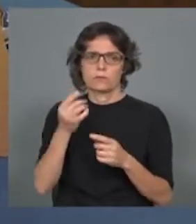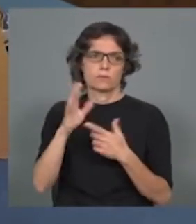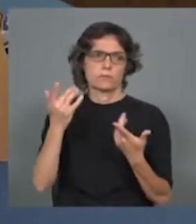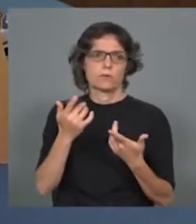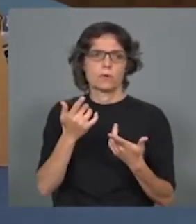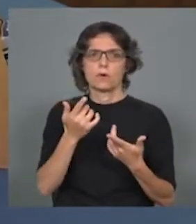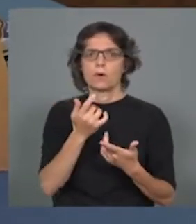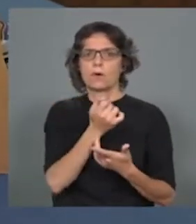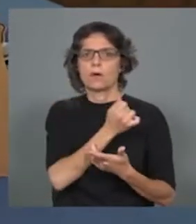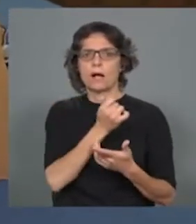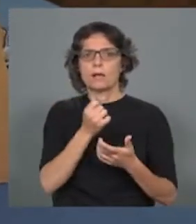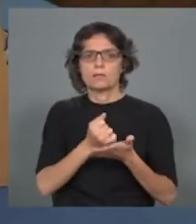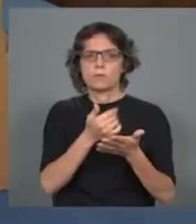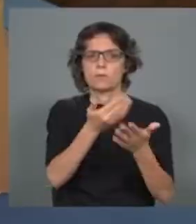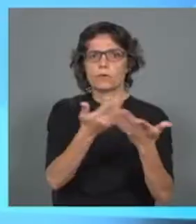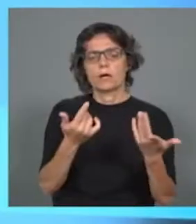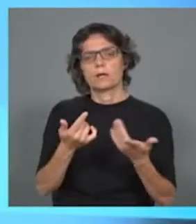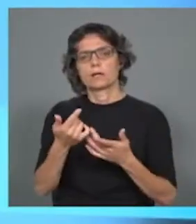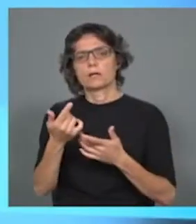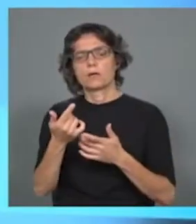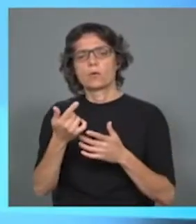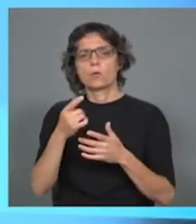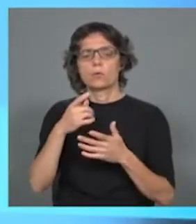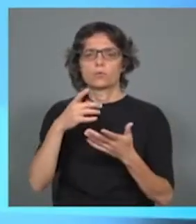às respostas residenciais, mas